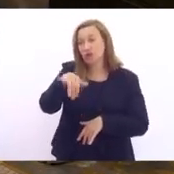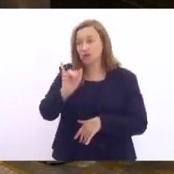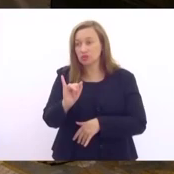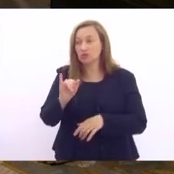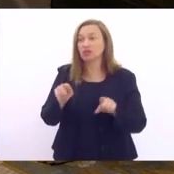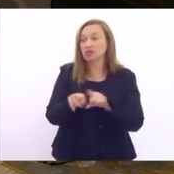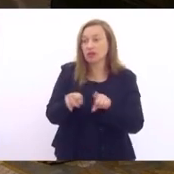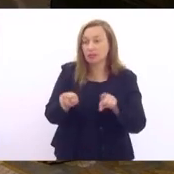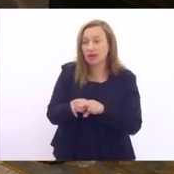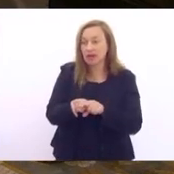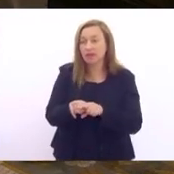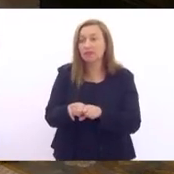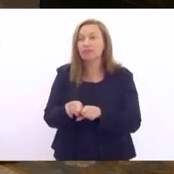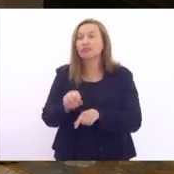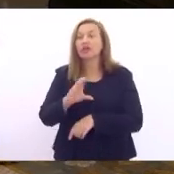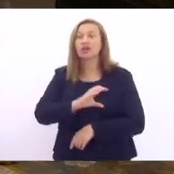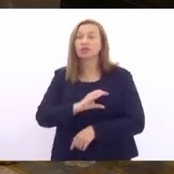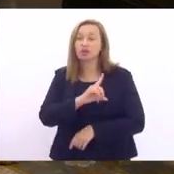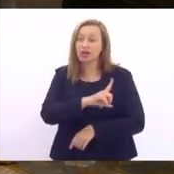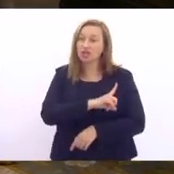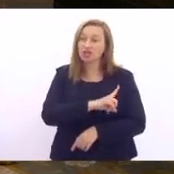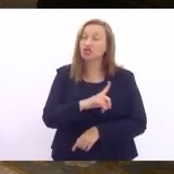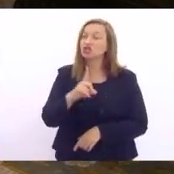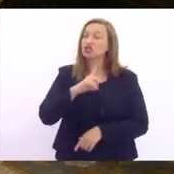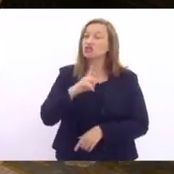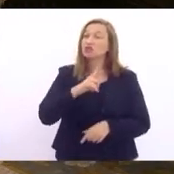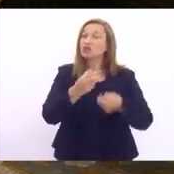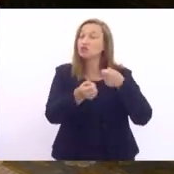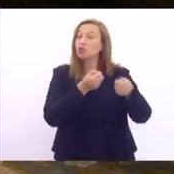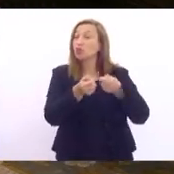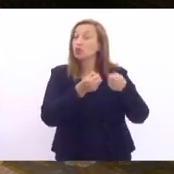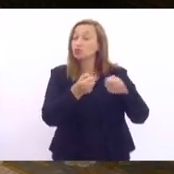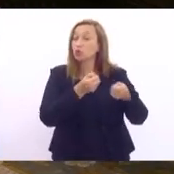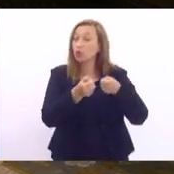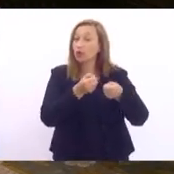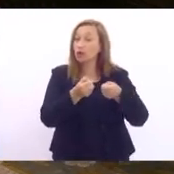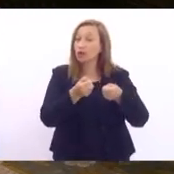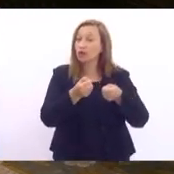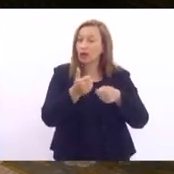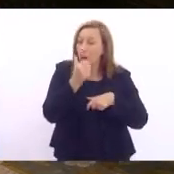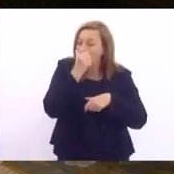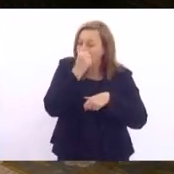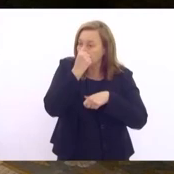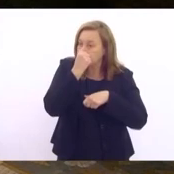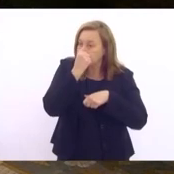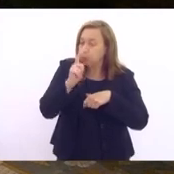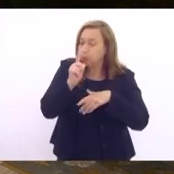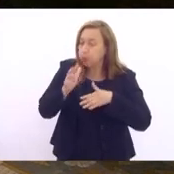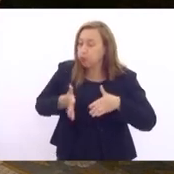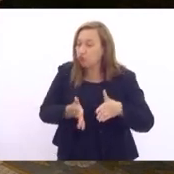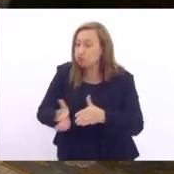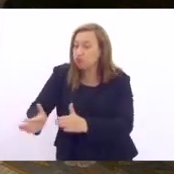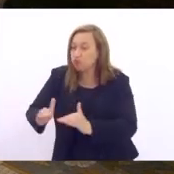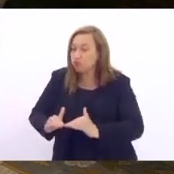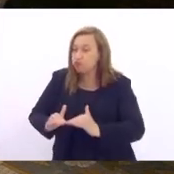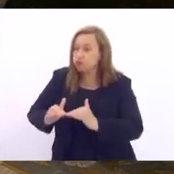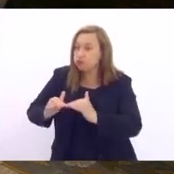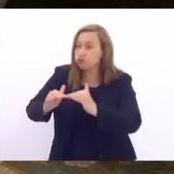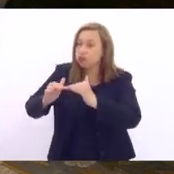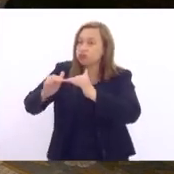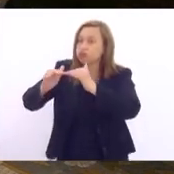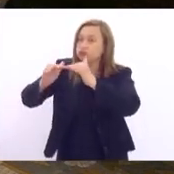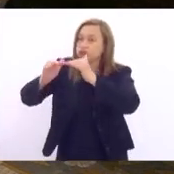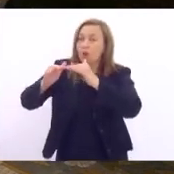para controle de cheias, prevenção de inundação. Eram várias